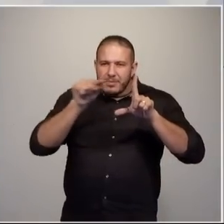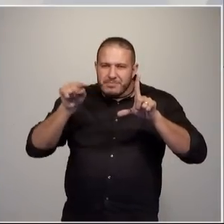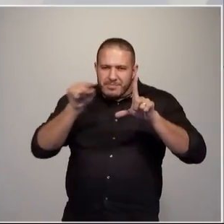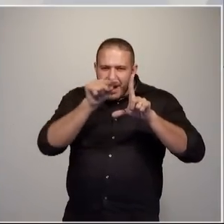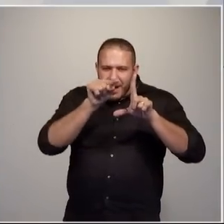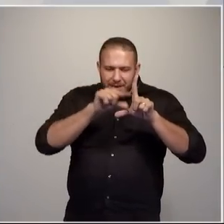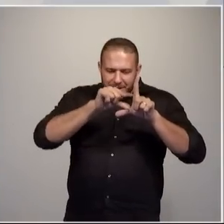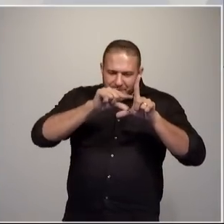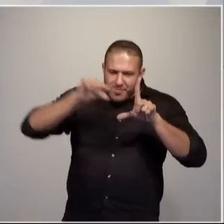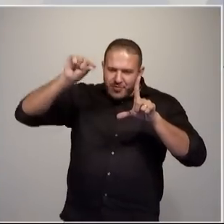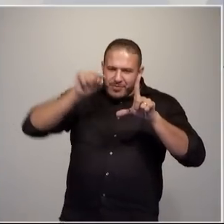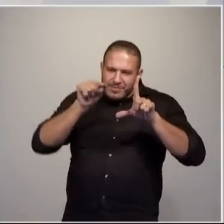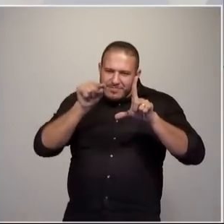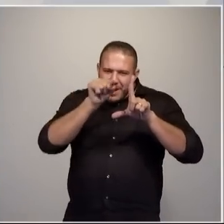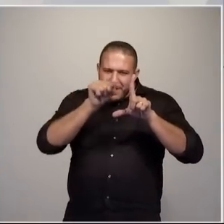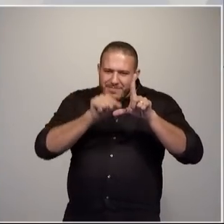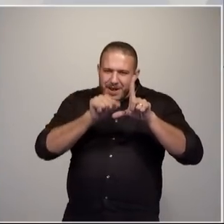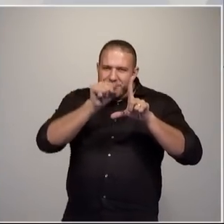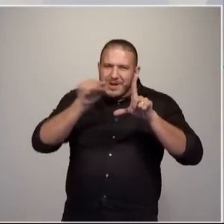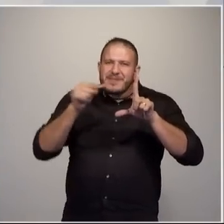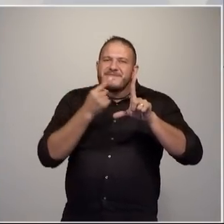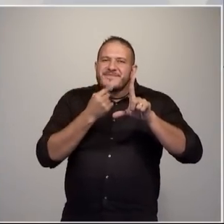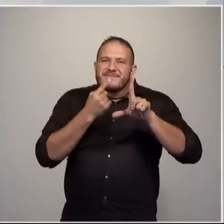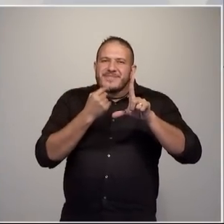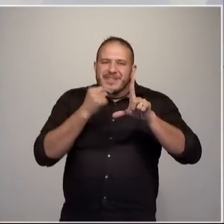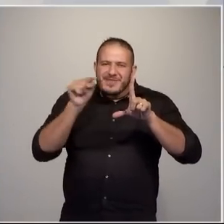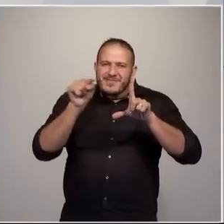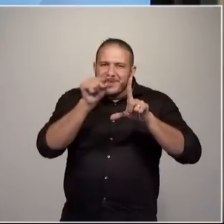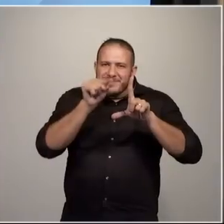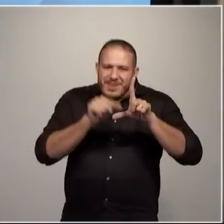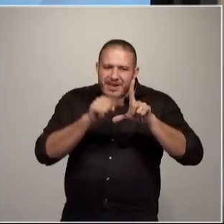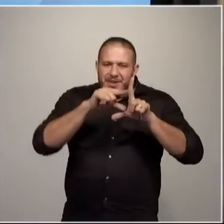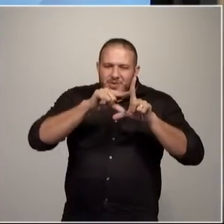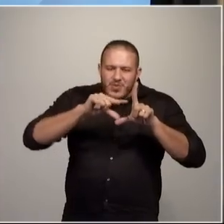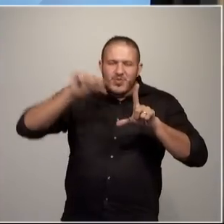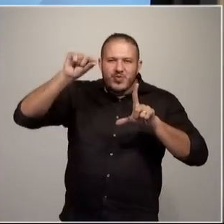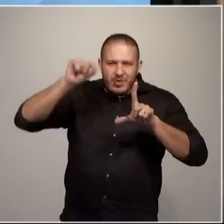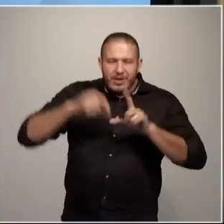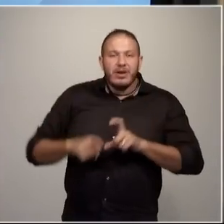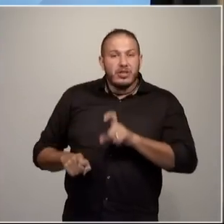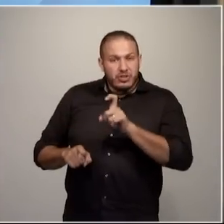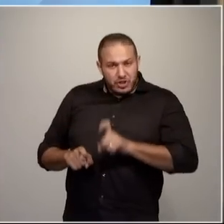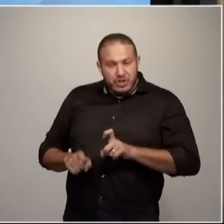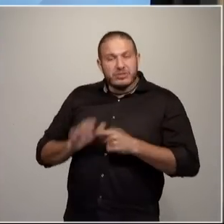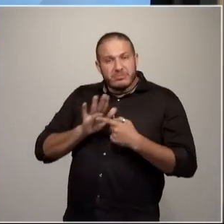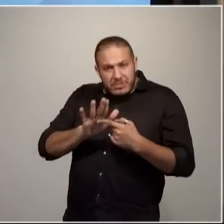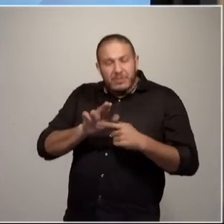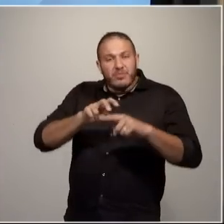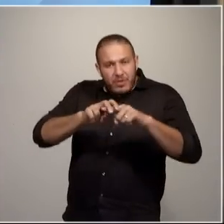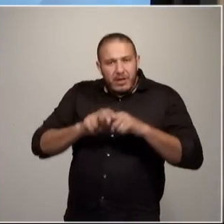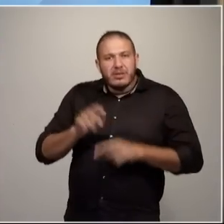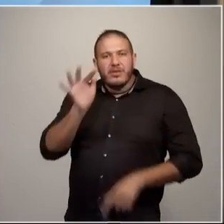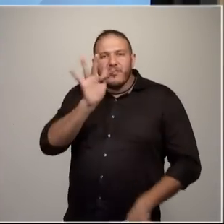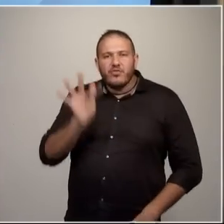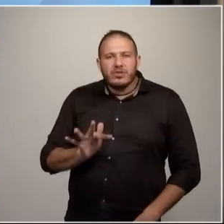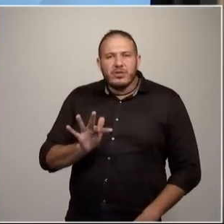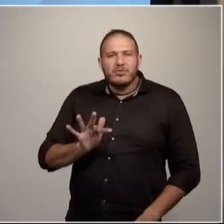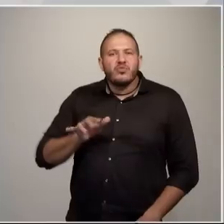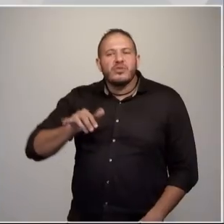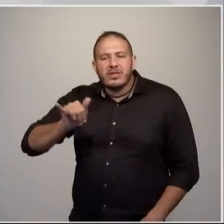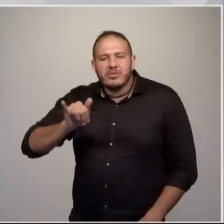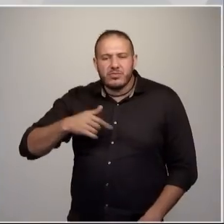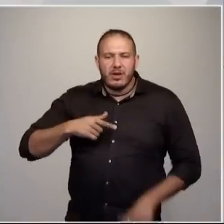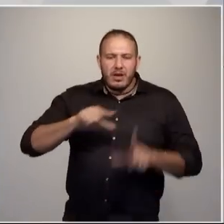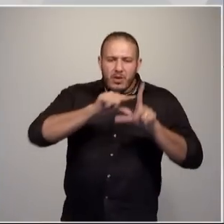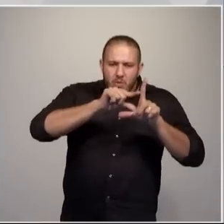entre a reta e a parábola. Só que a reta é a parábola em que o x está escrito em função do y. A reta y igual